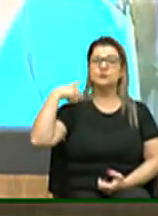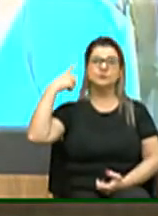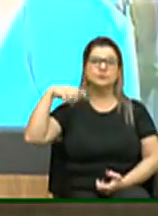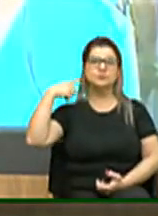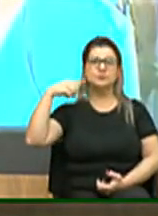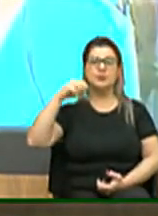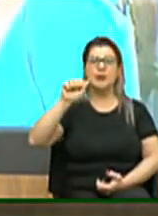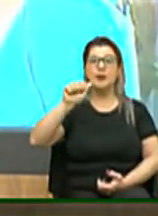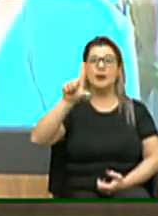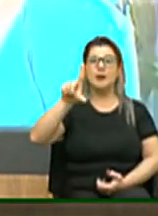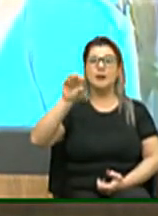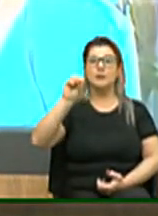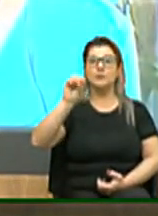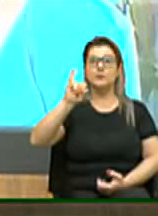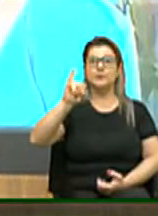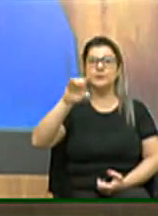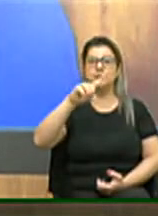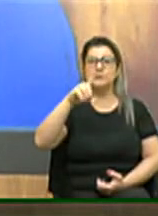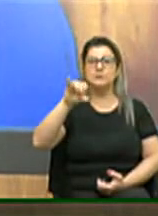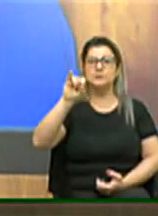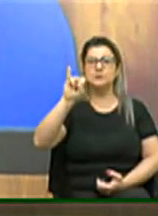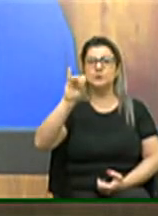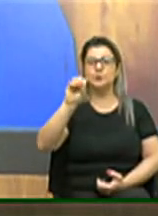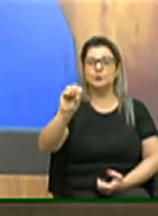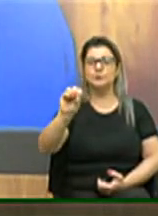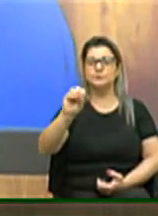Deputado Aloysio Klasman.